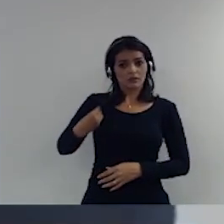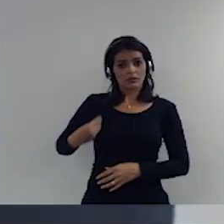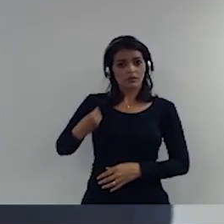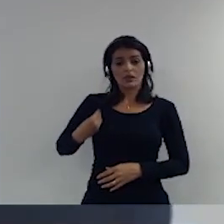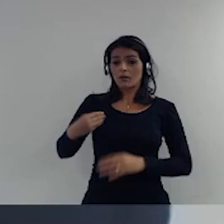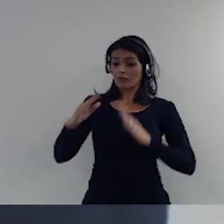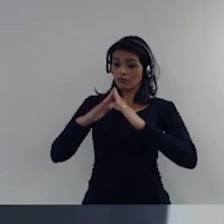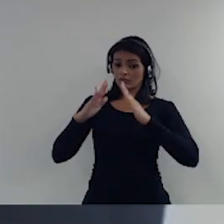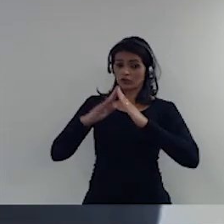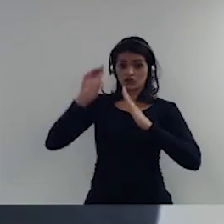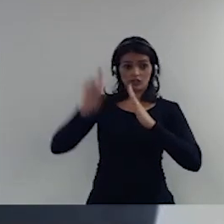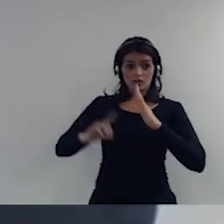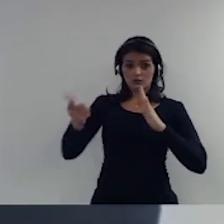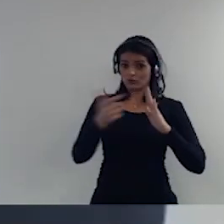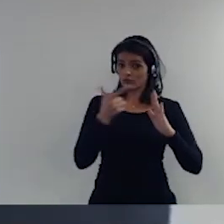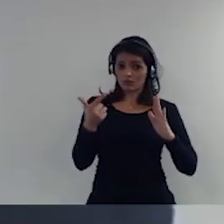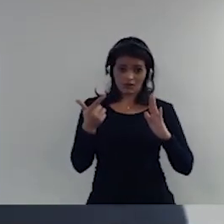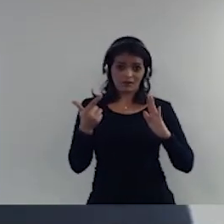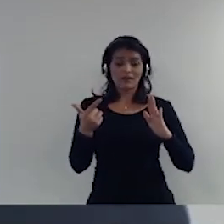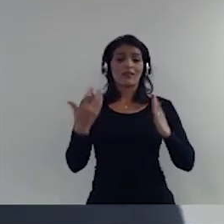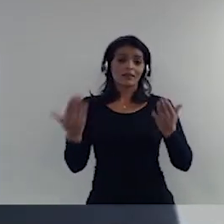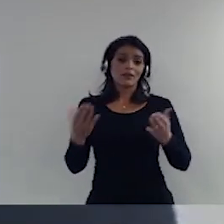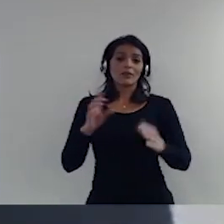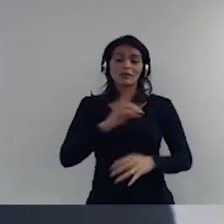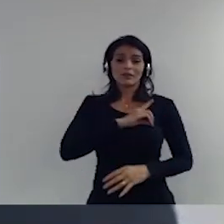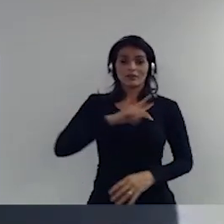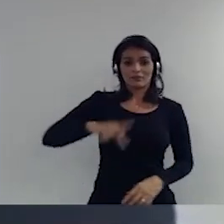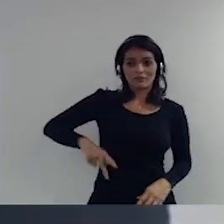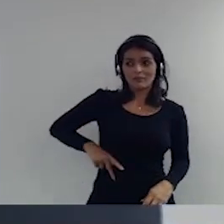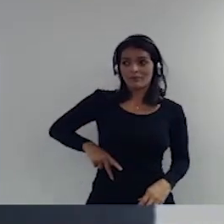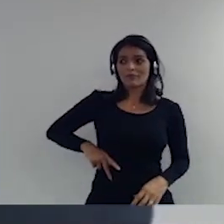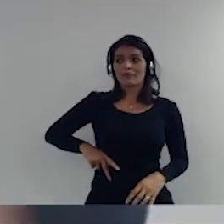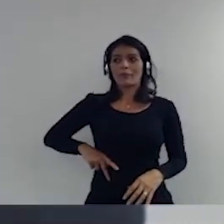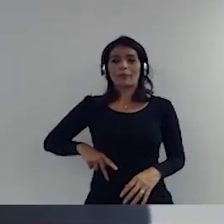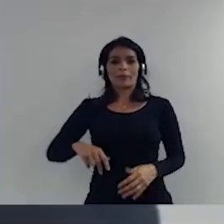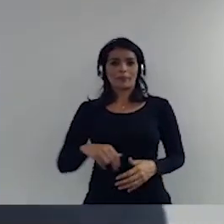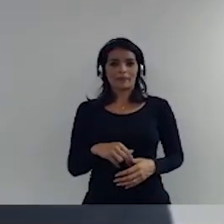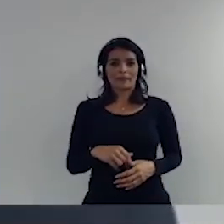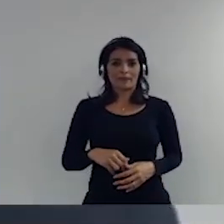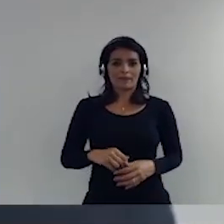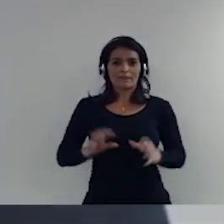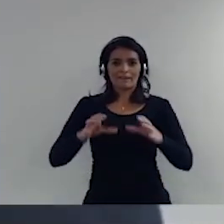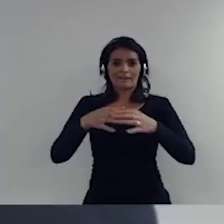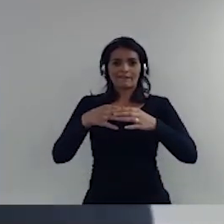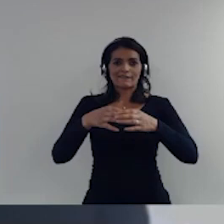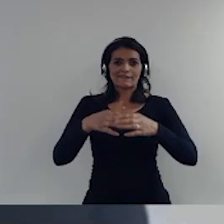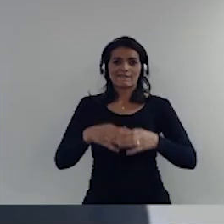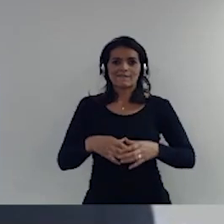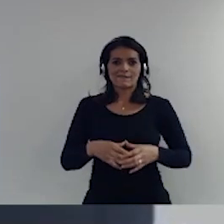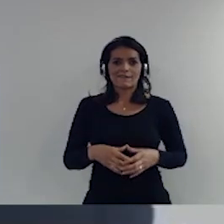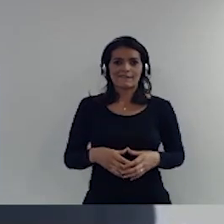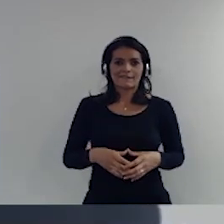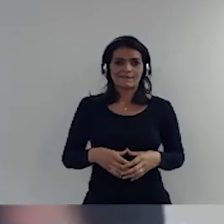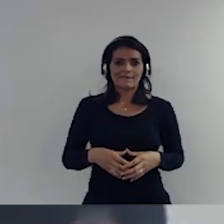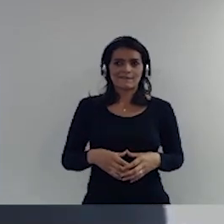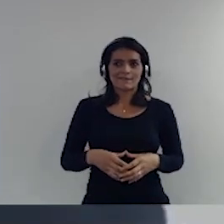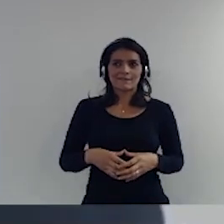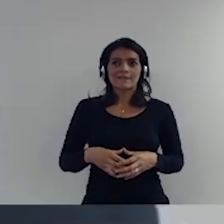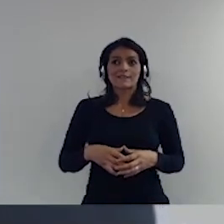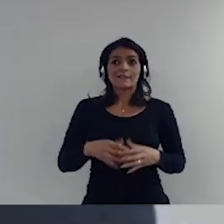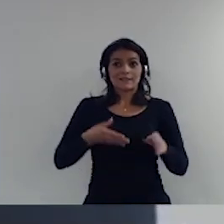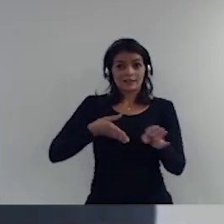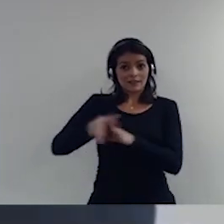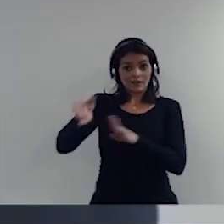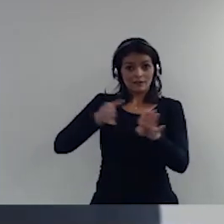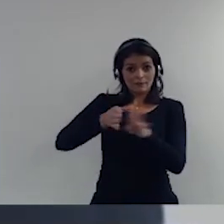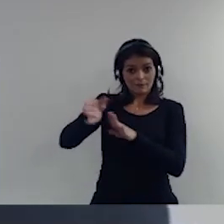moradia garantido, e aí? Então, a Defensoria Pública da União ingressou, junto com as Defensorias Públicas dos Estados, tem feito